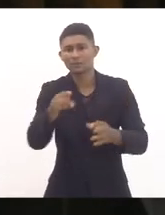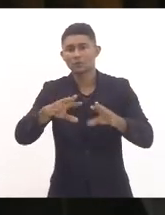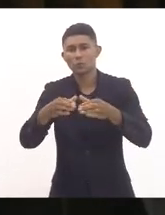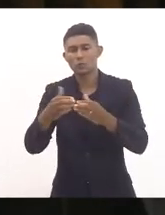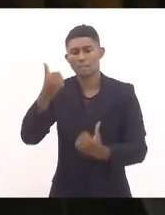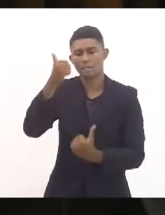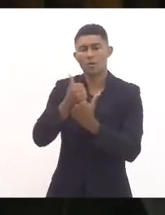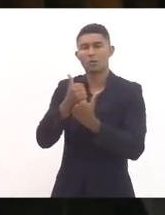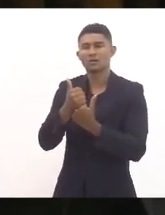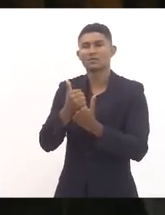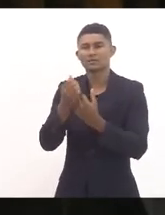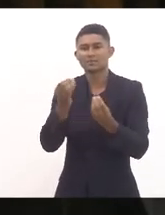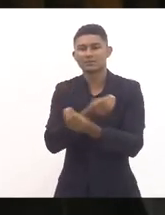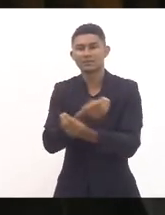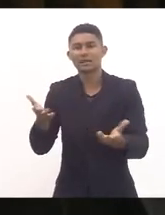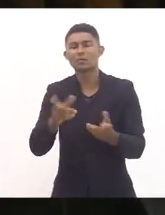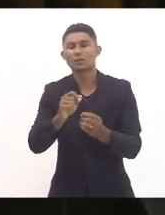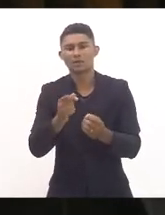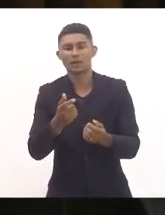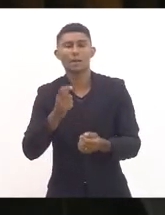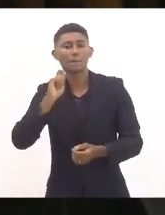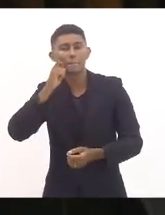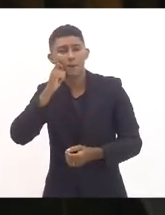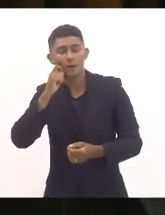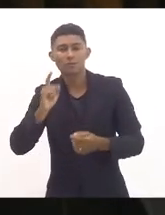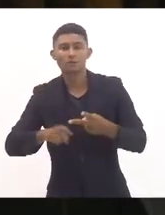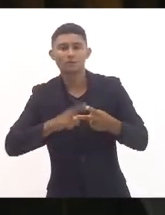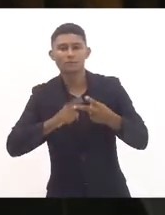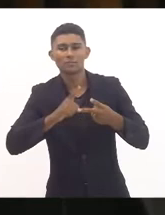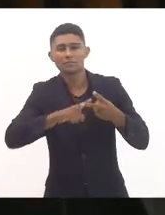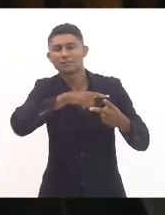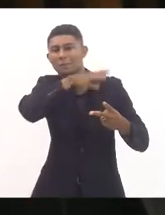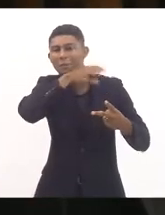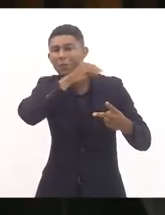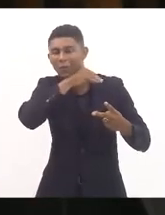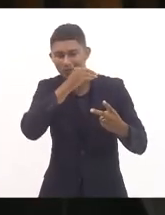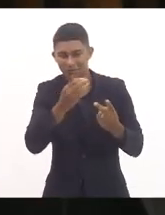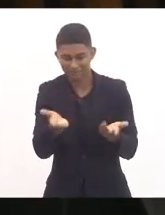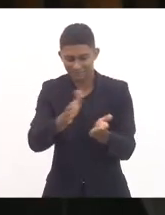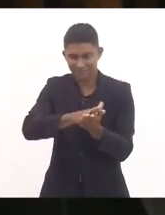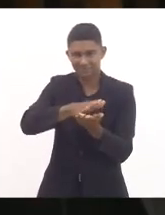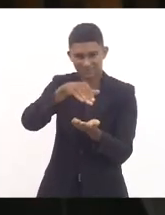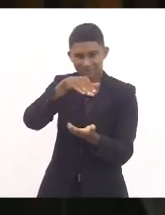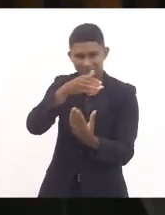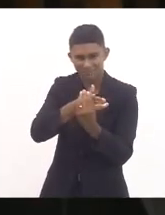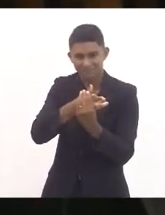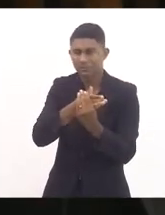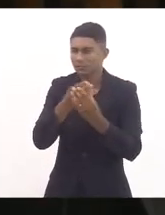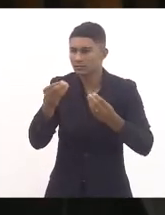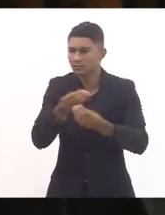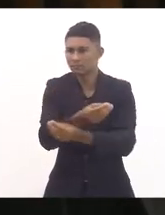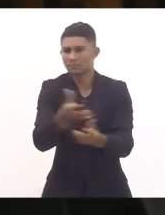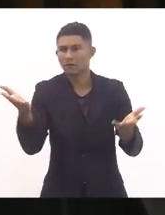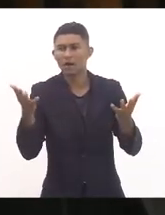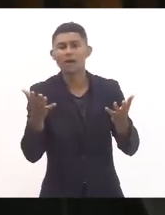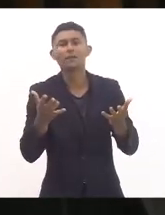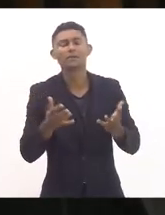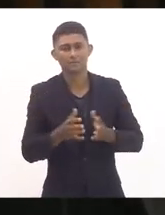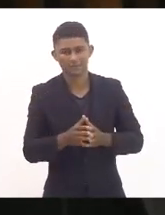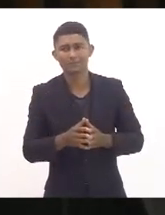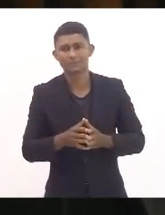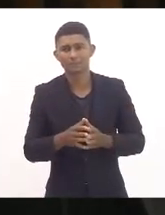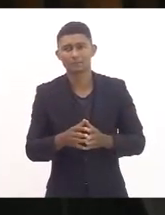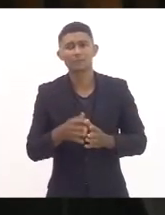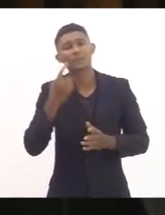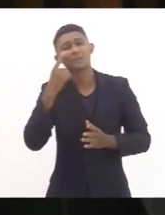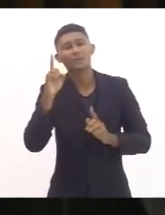distribuindo pão com mortadela. Mortadela é ultraprocessado, deputado. Os senhores distribuem mortadela para sua turma. É só